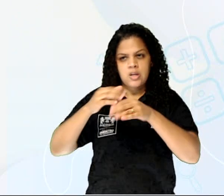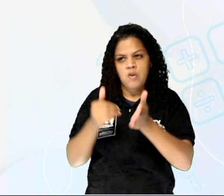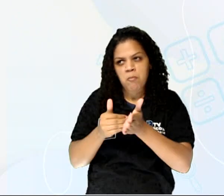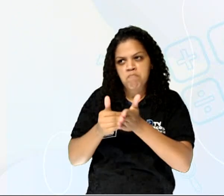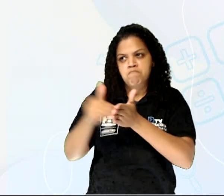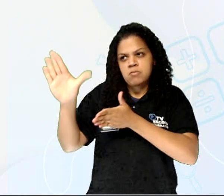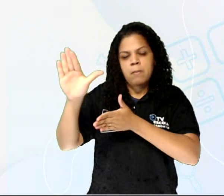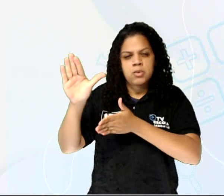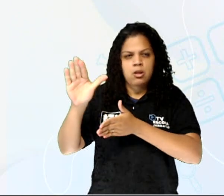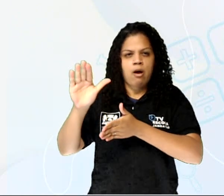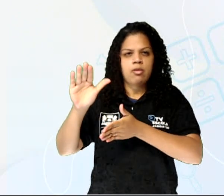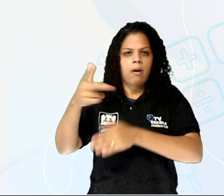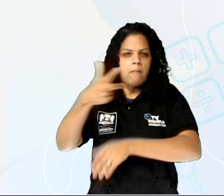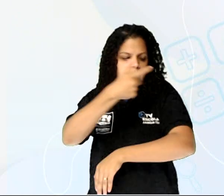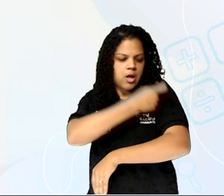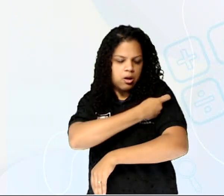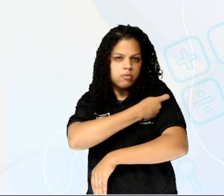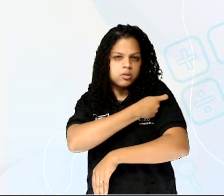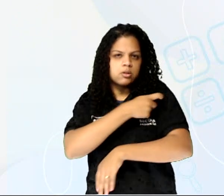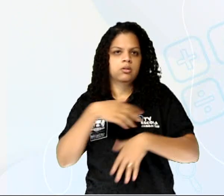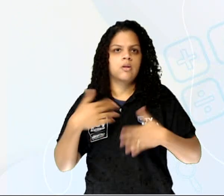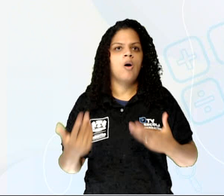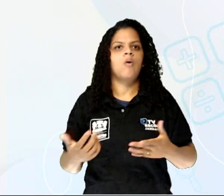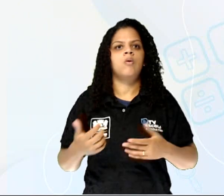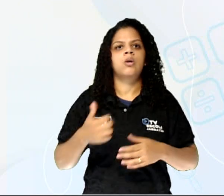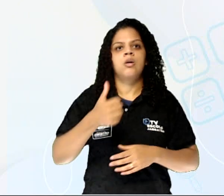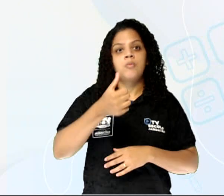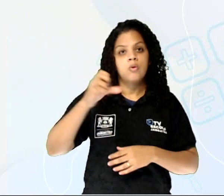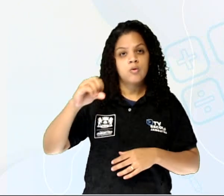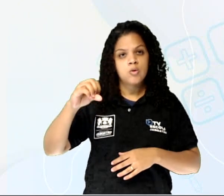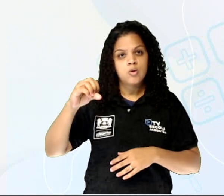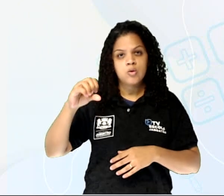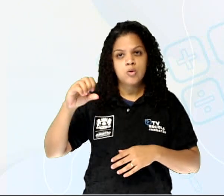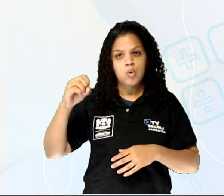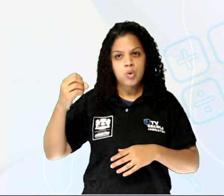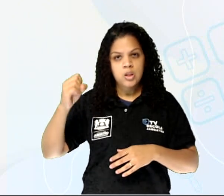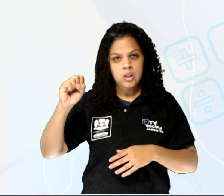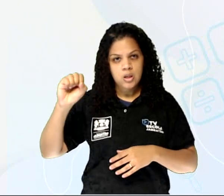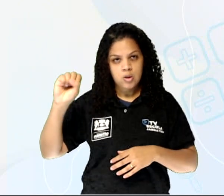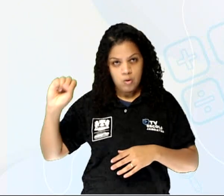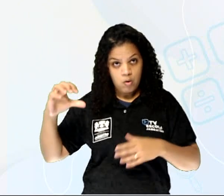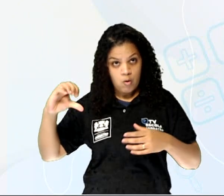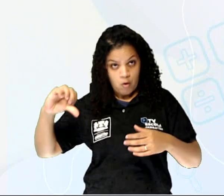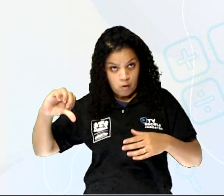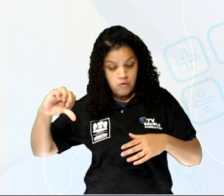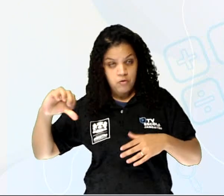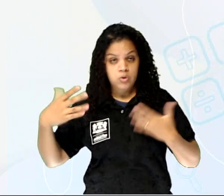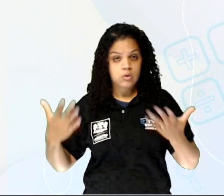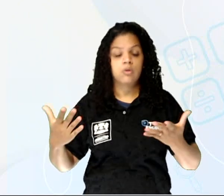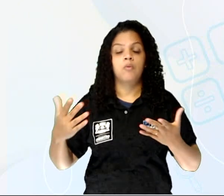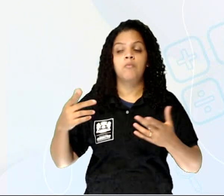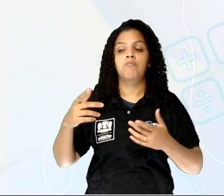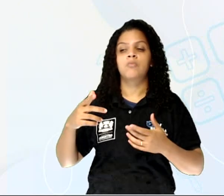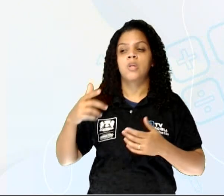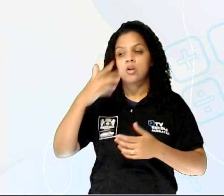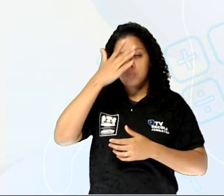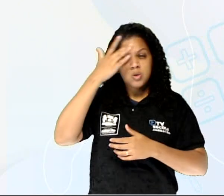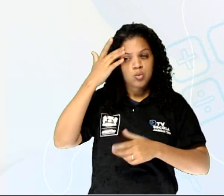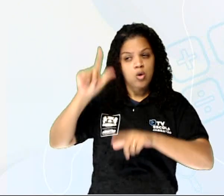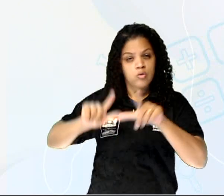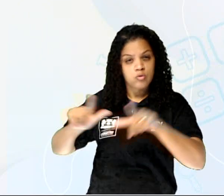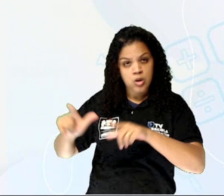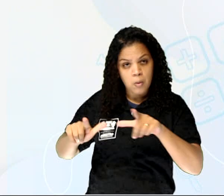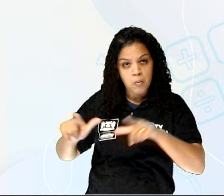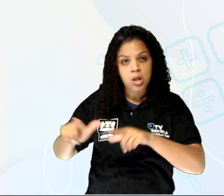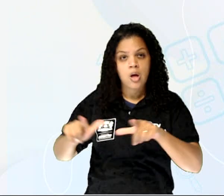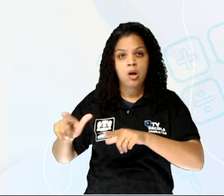Em 1789, ele começou a observar que as pessoas que ordenhavam vacas não